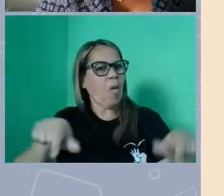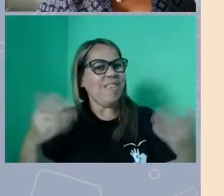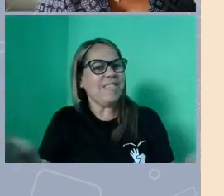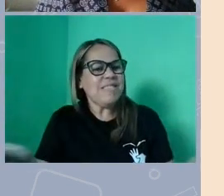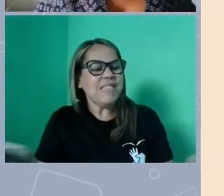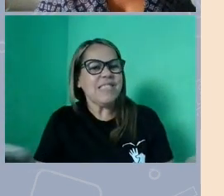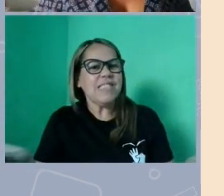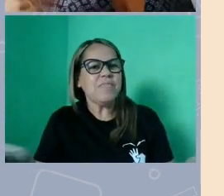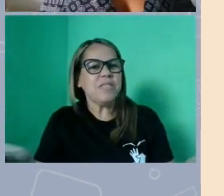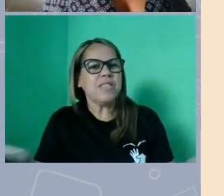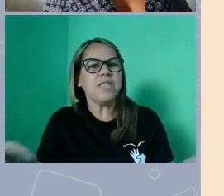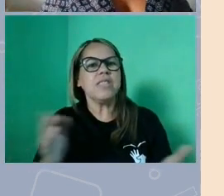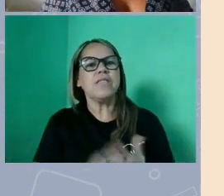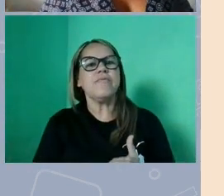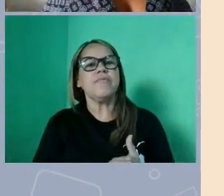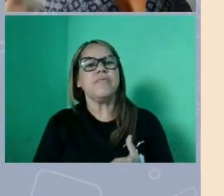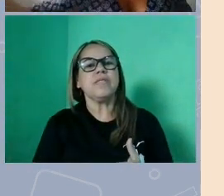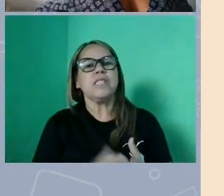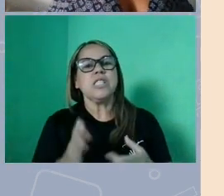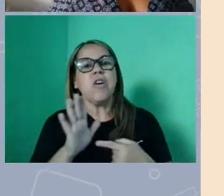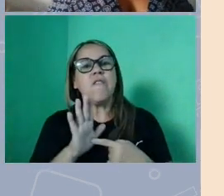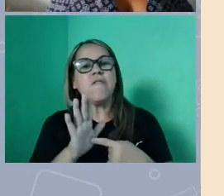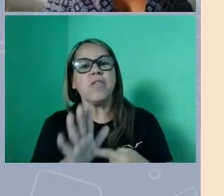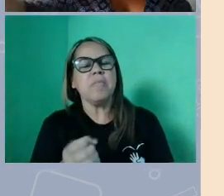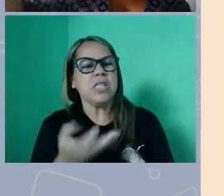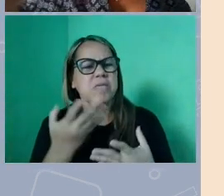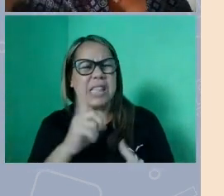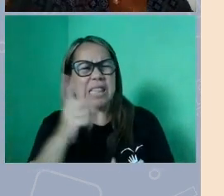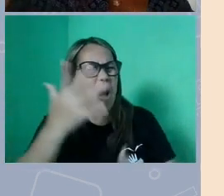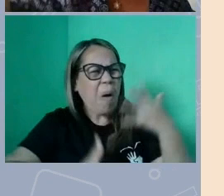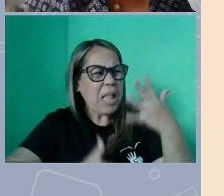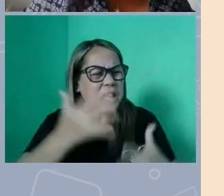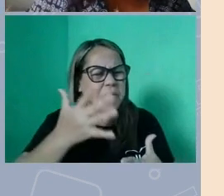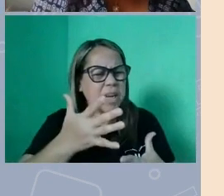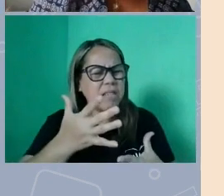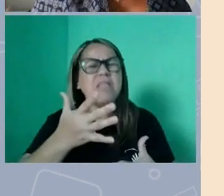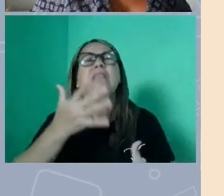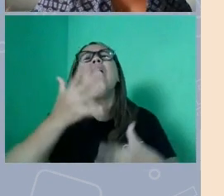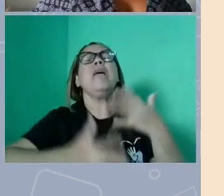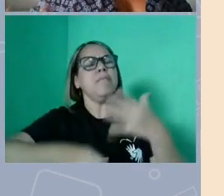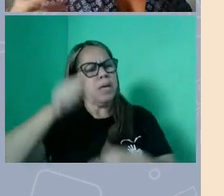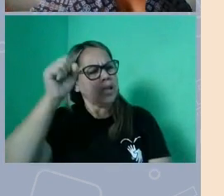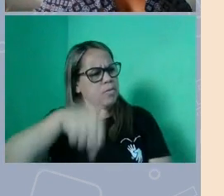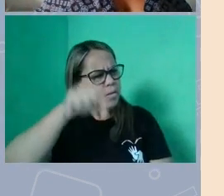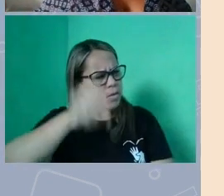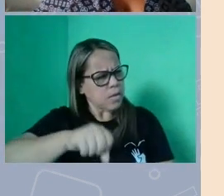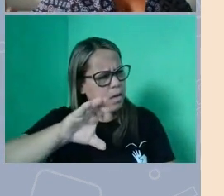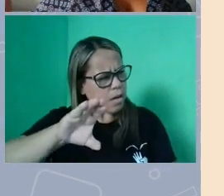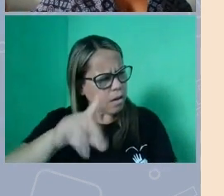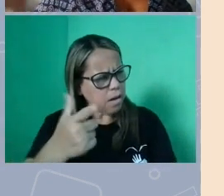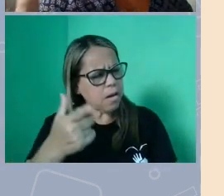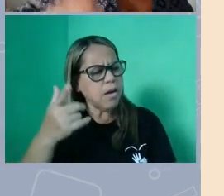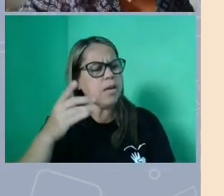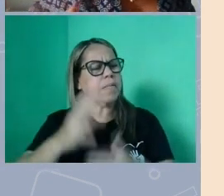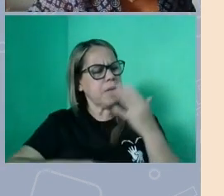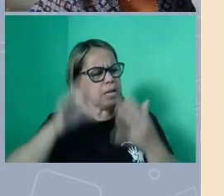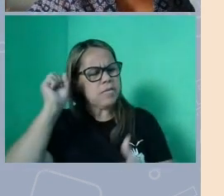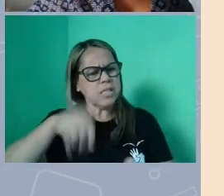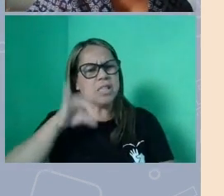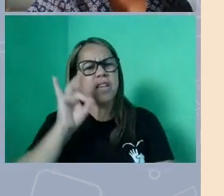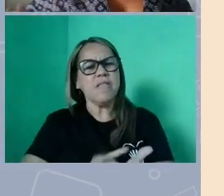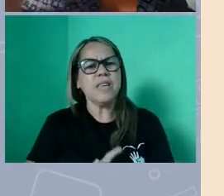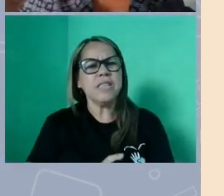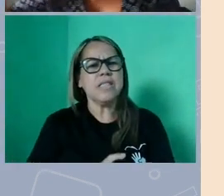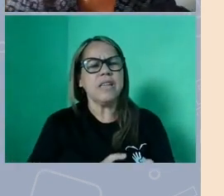são formas de expressão como a gente viu que não interferem interferem bastante né na realidade não serve de